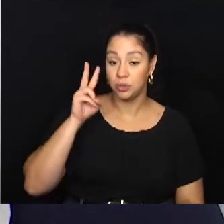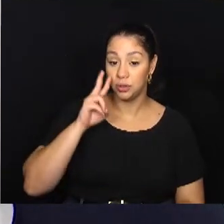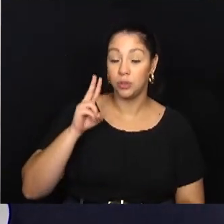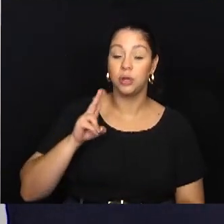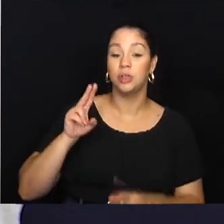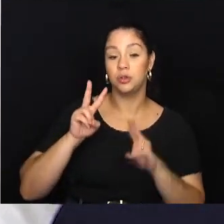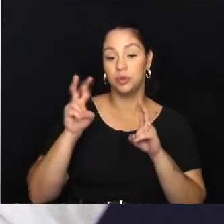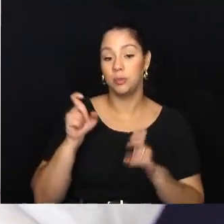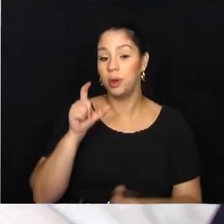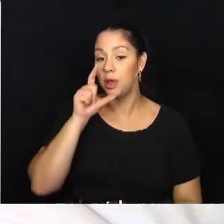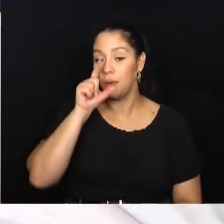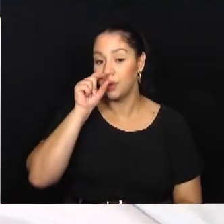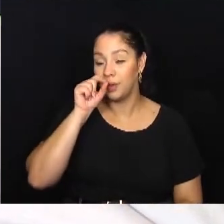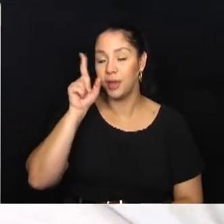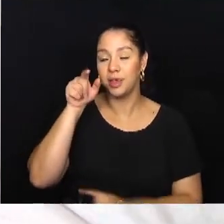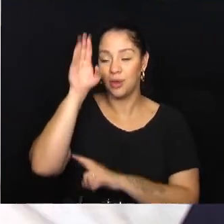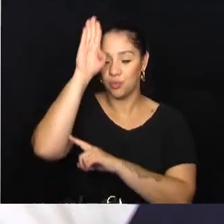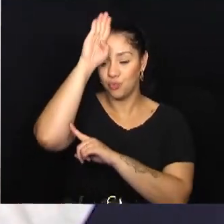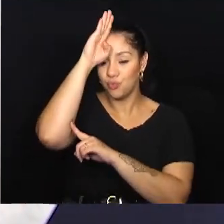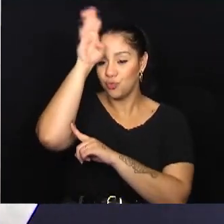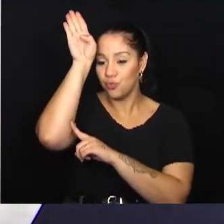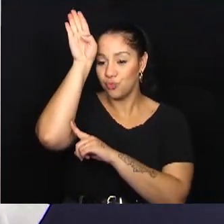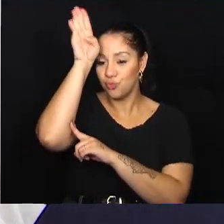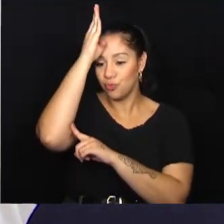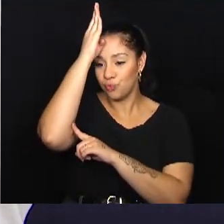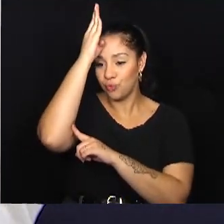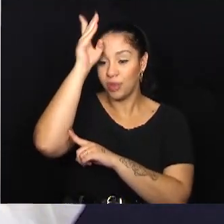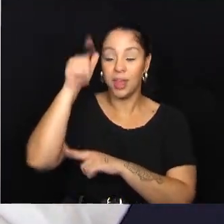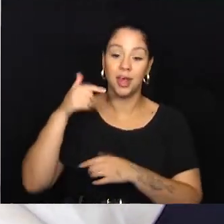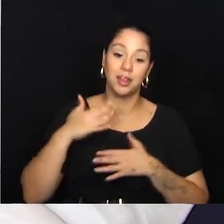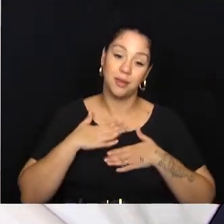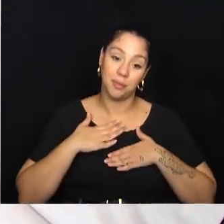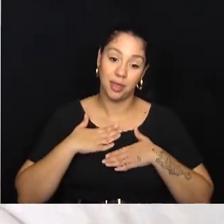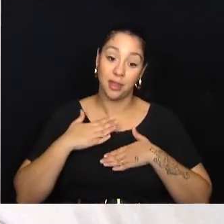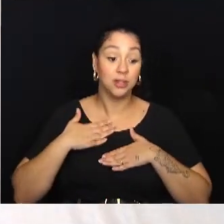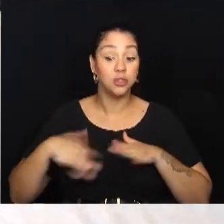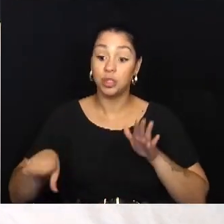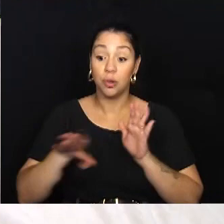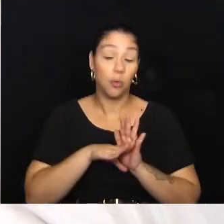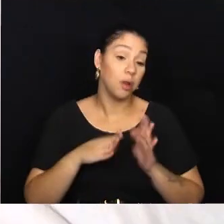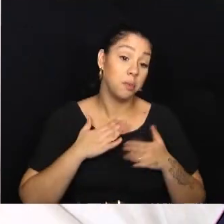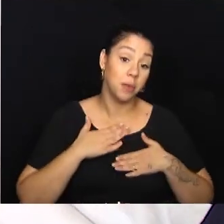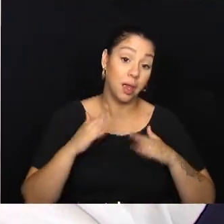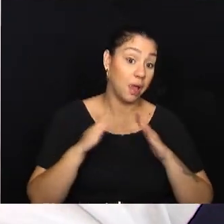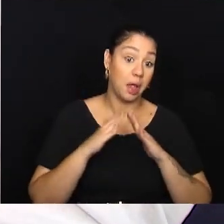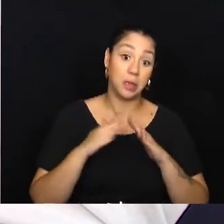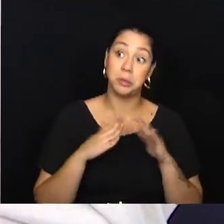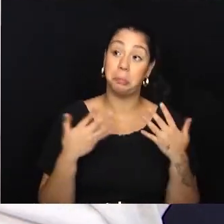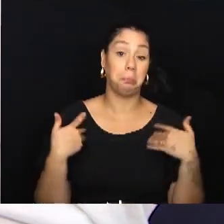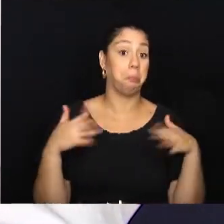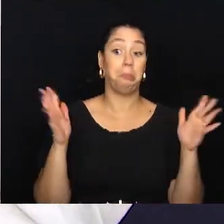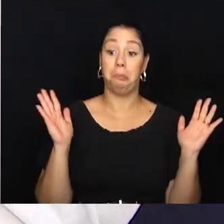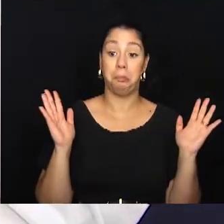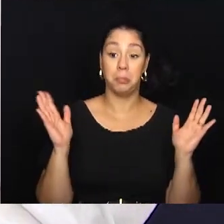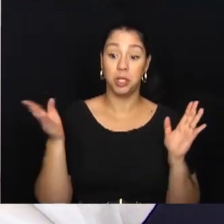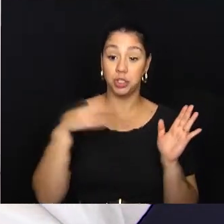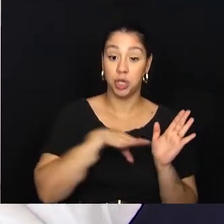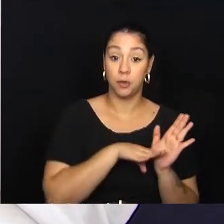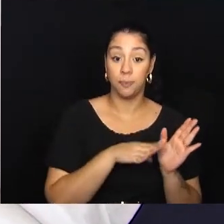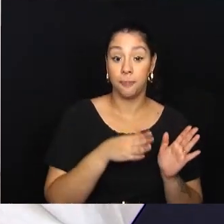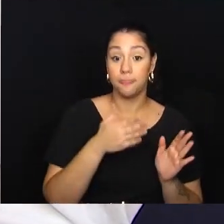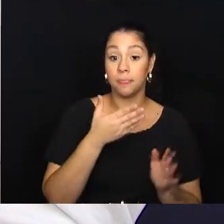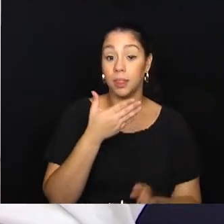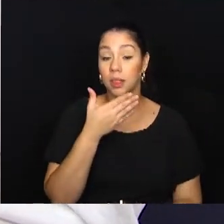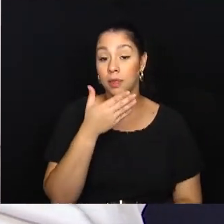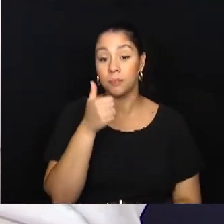história contando sobre um passarinho, que é uma galopsita, que eu me inspirei na minha, que ela apareceu um dia na minha casa, aleatoriamente,